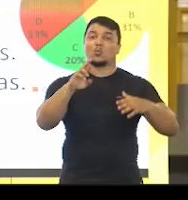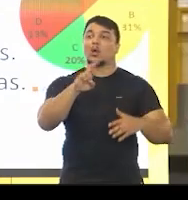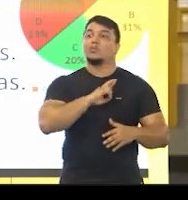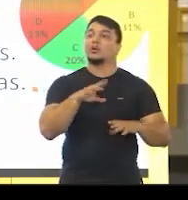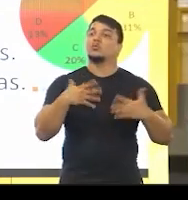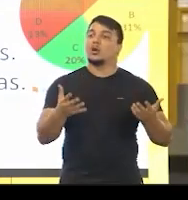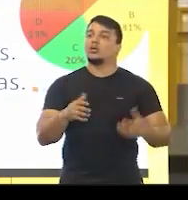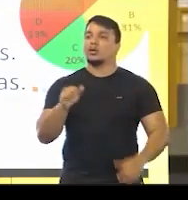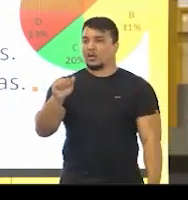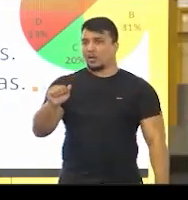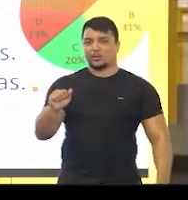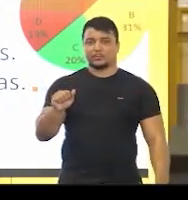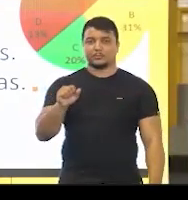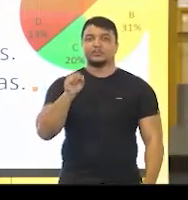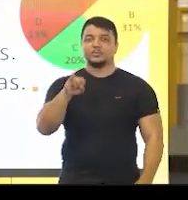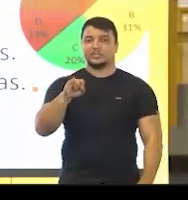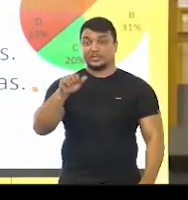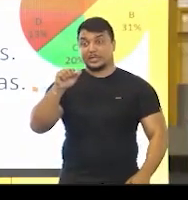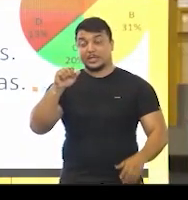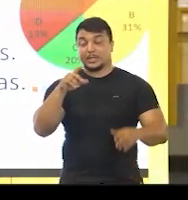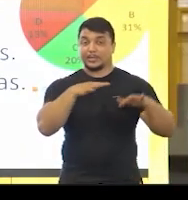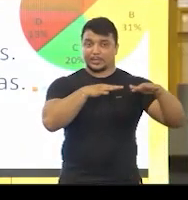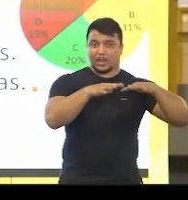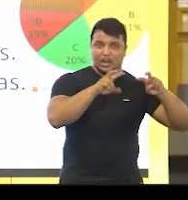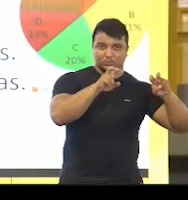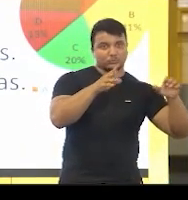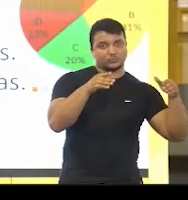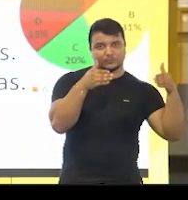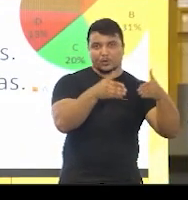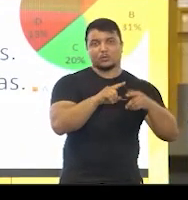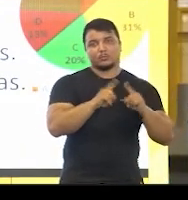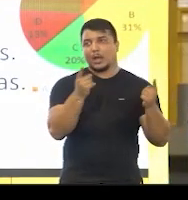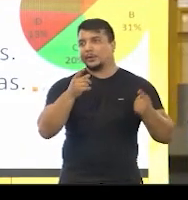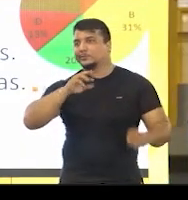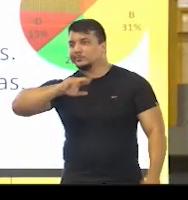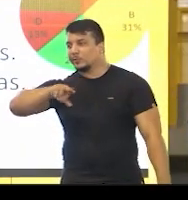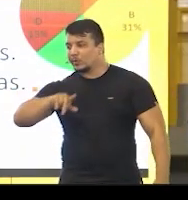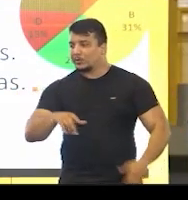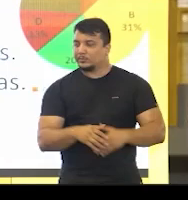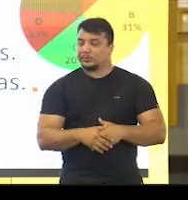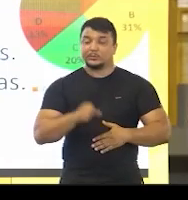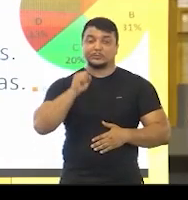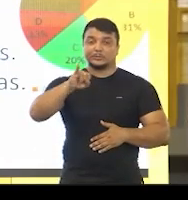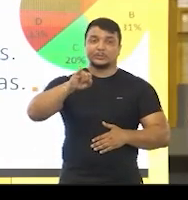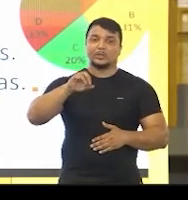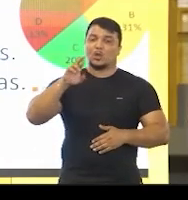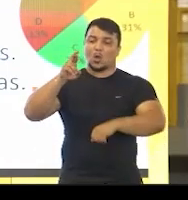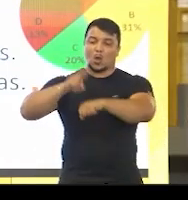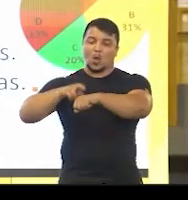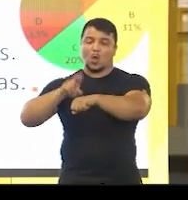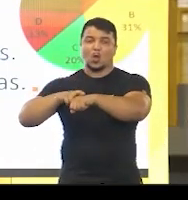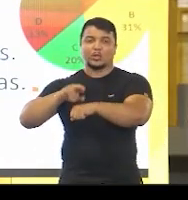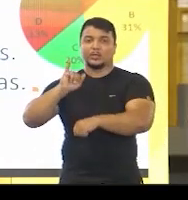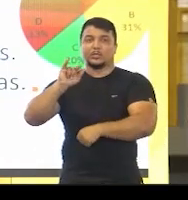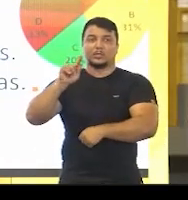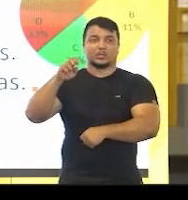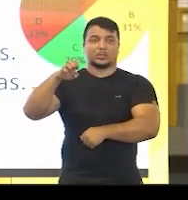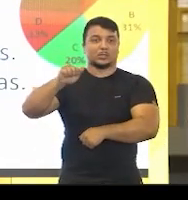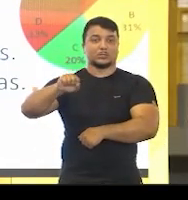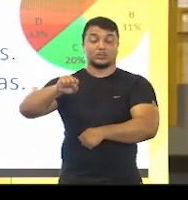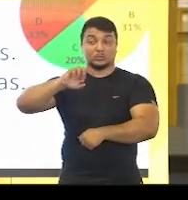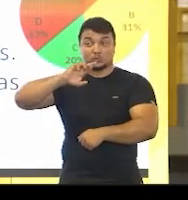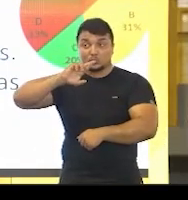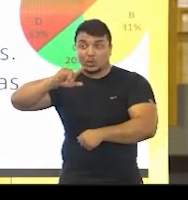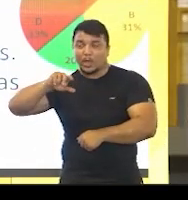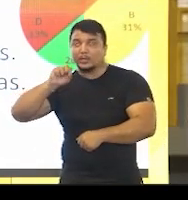marcar qual? Abalos sísmicos. E se tivesse aqui, ao invés de rochas